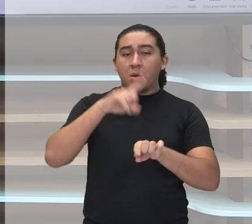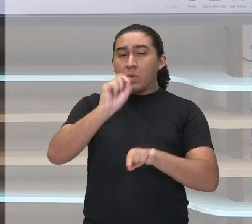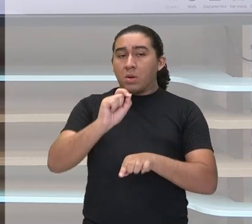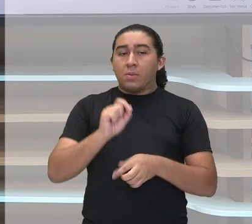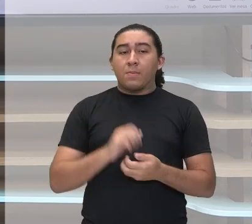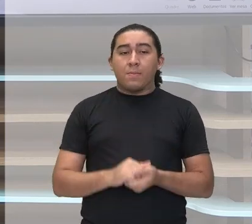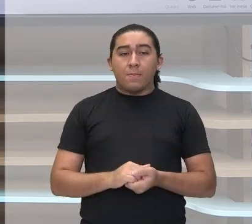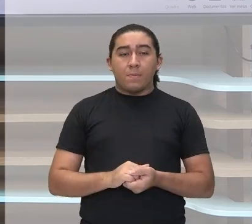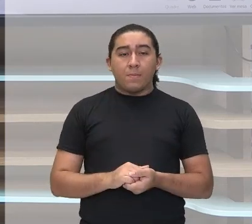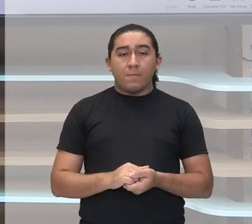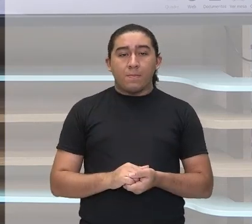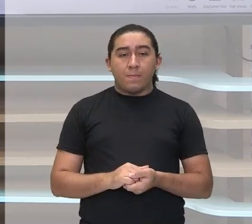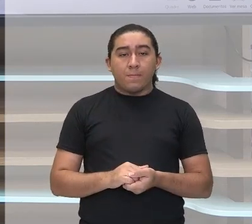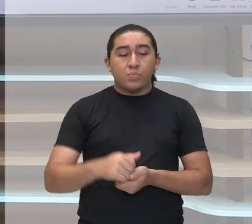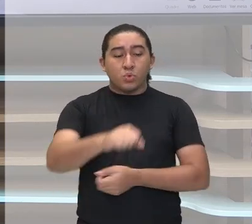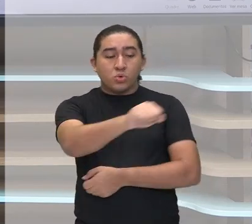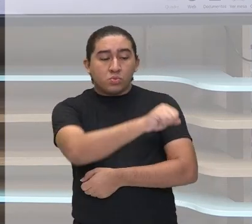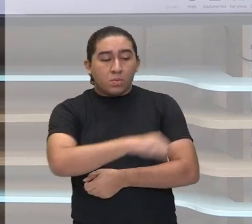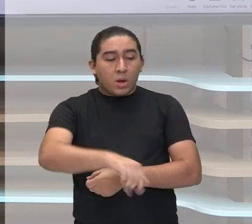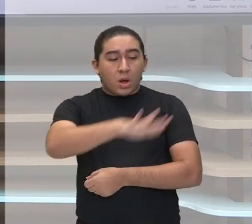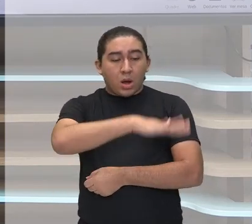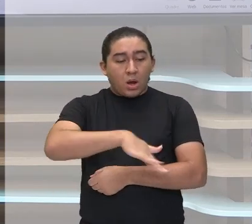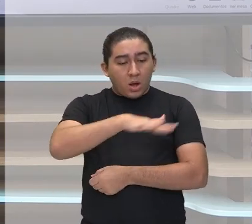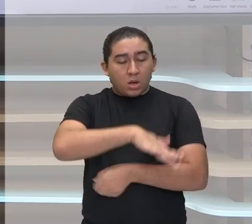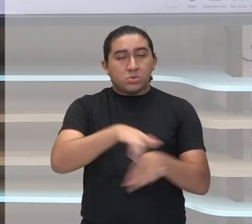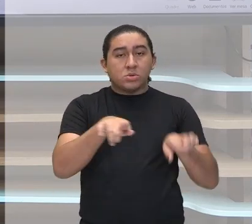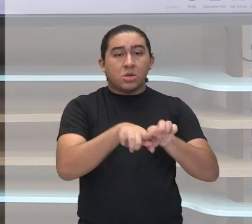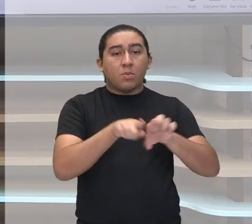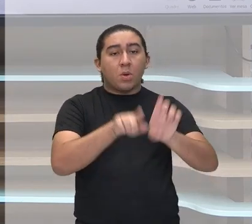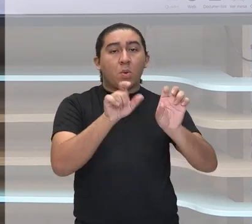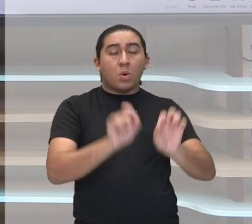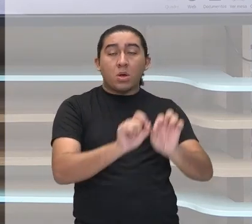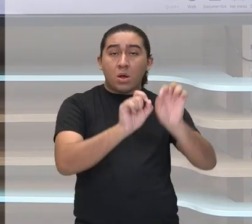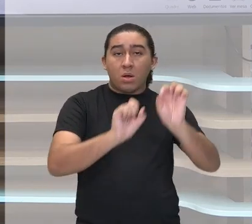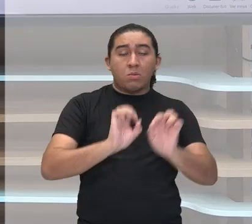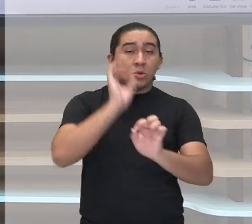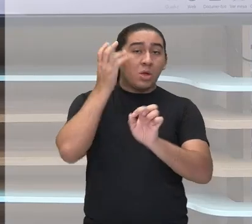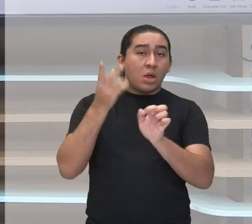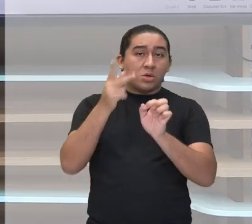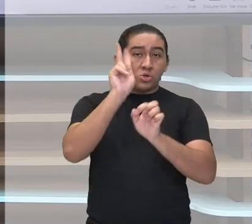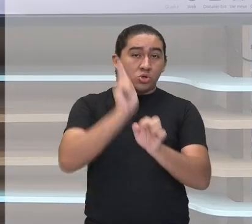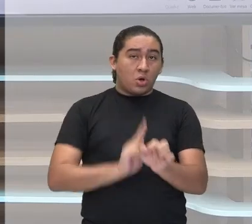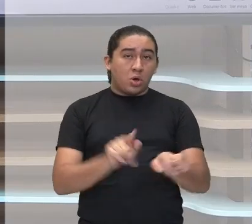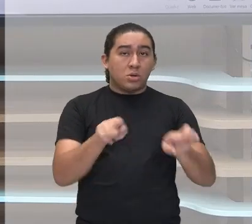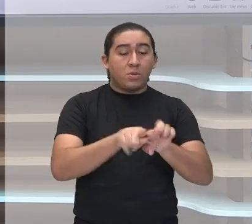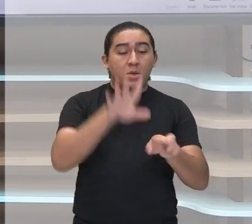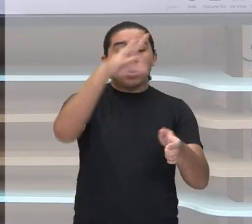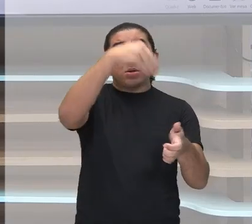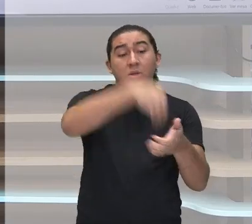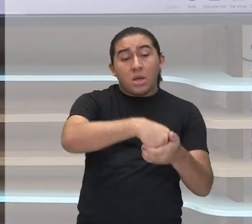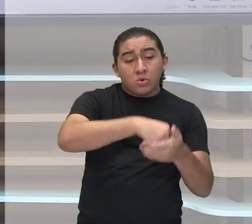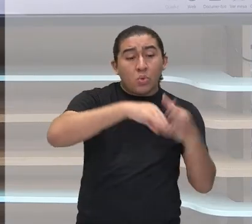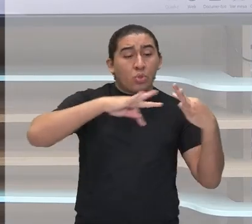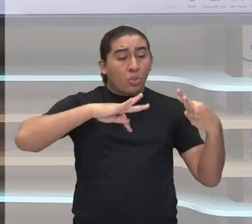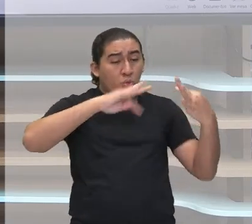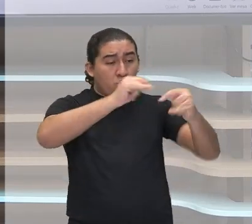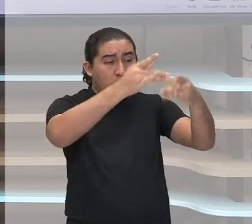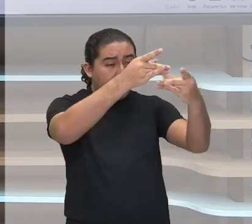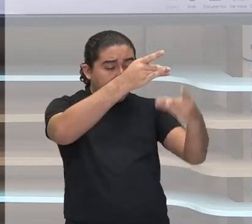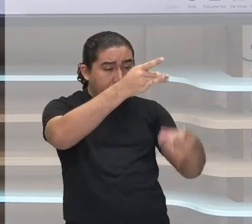né, do ambiente em que se passa a história, e dentro de tudo isso é que aparecem